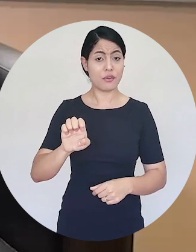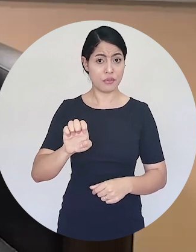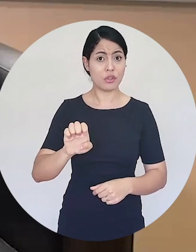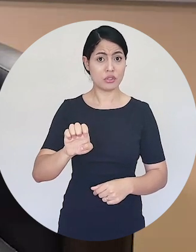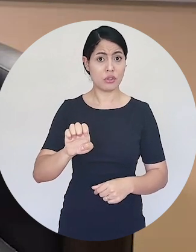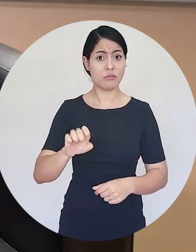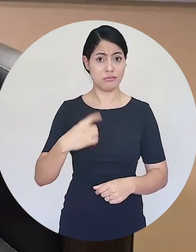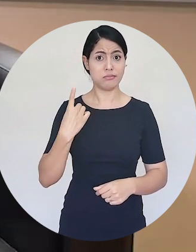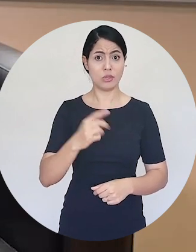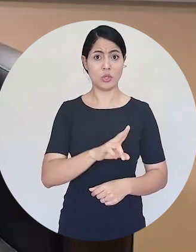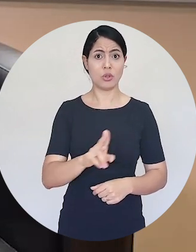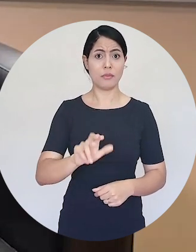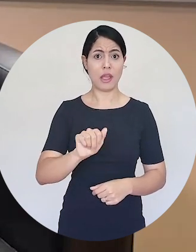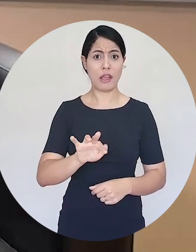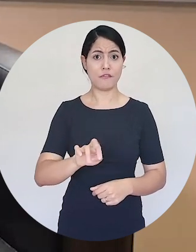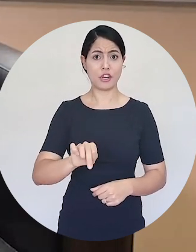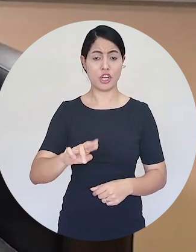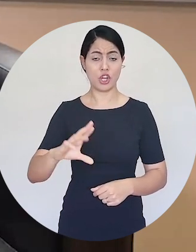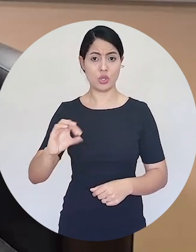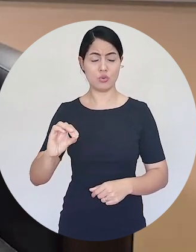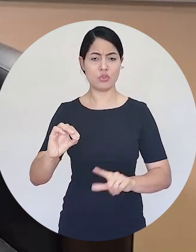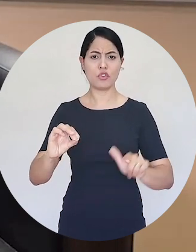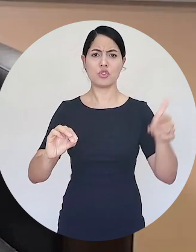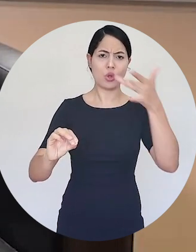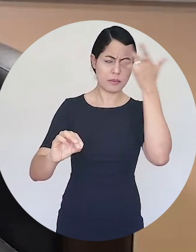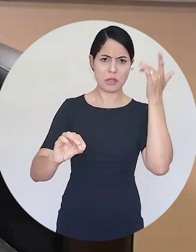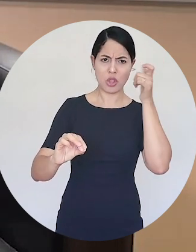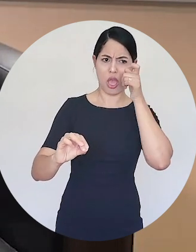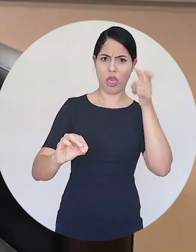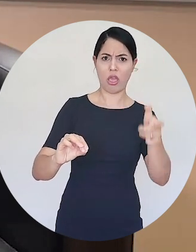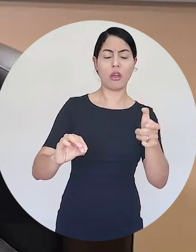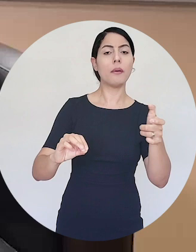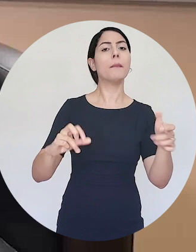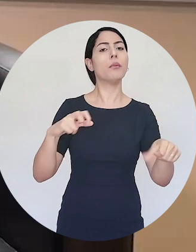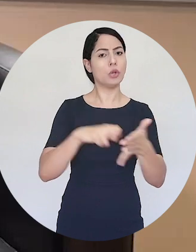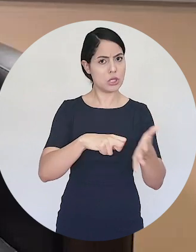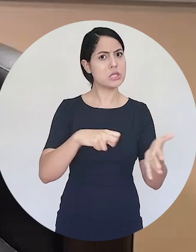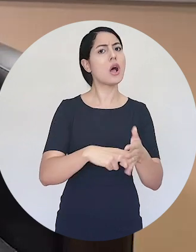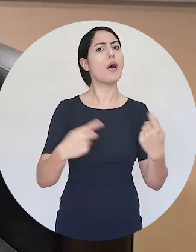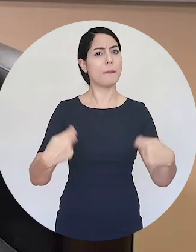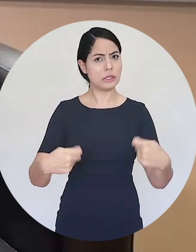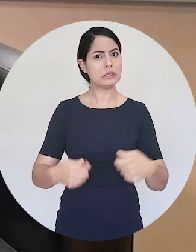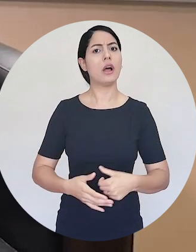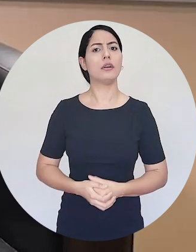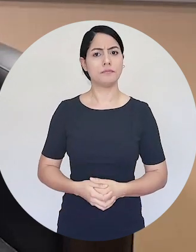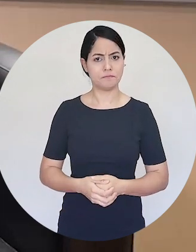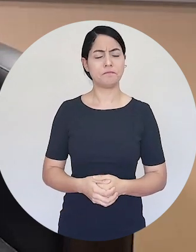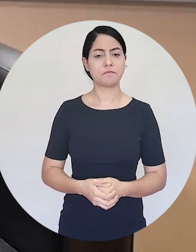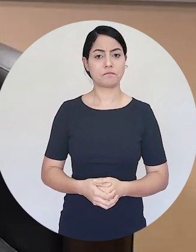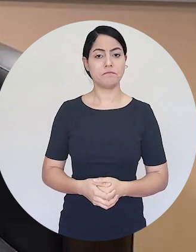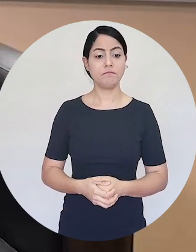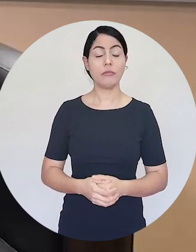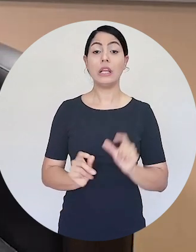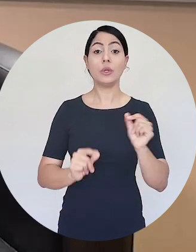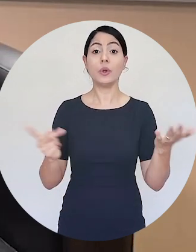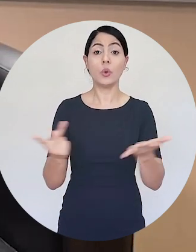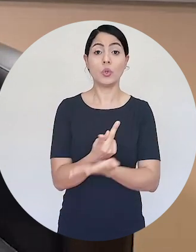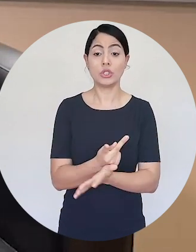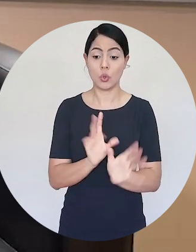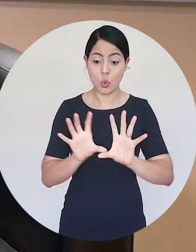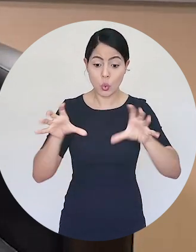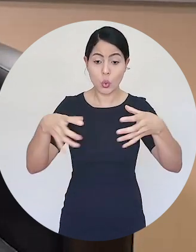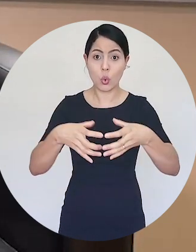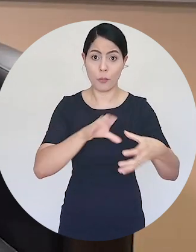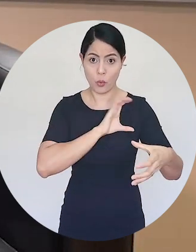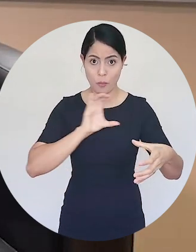Afrânio, que fosse punido, e que se fosse um terceiro mal intencionado, que também fosse punido.